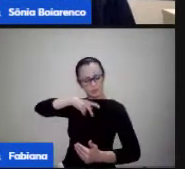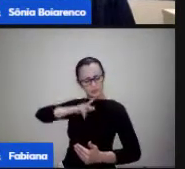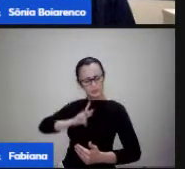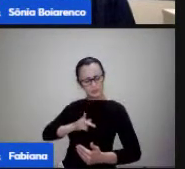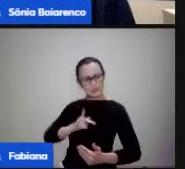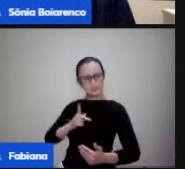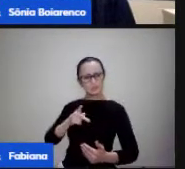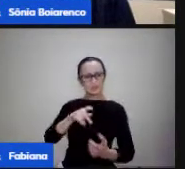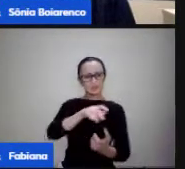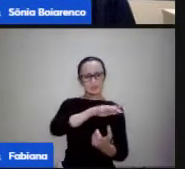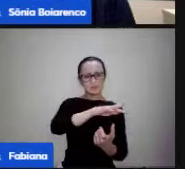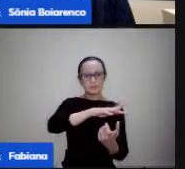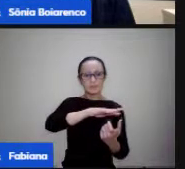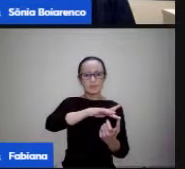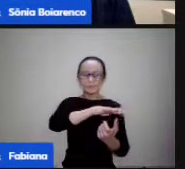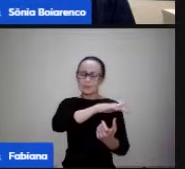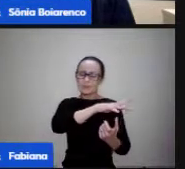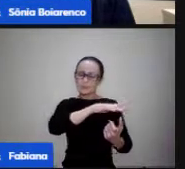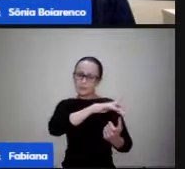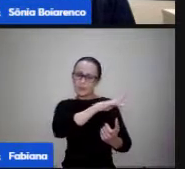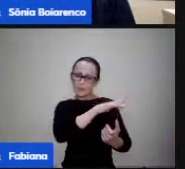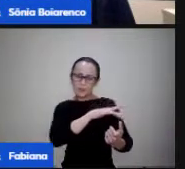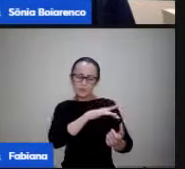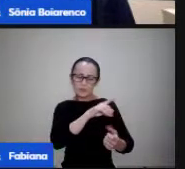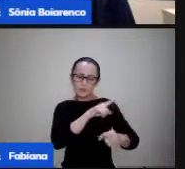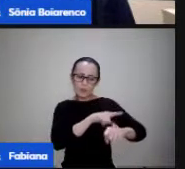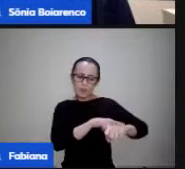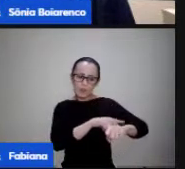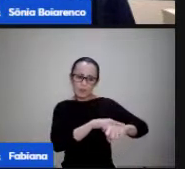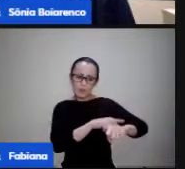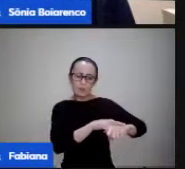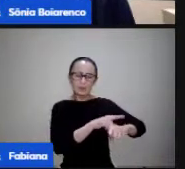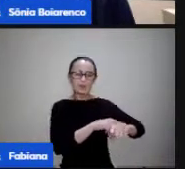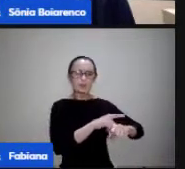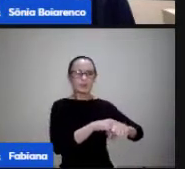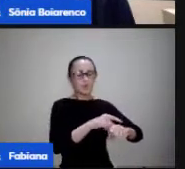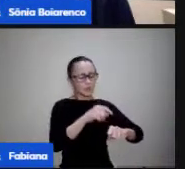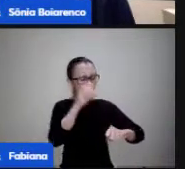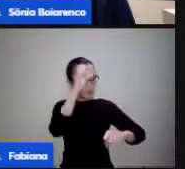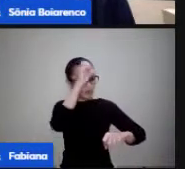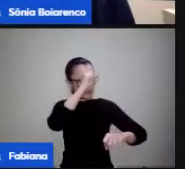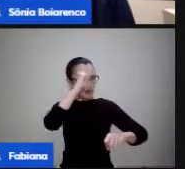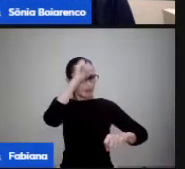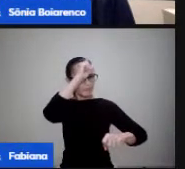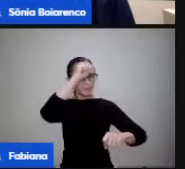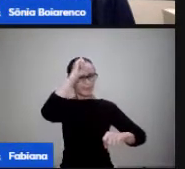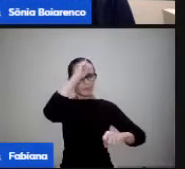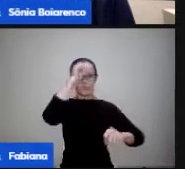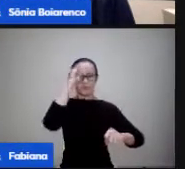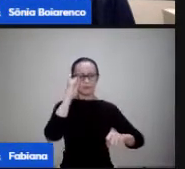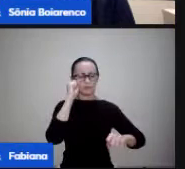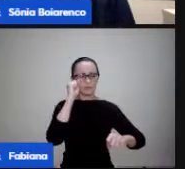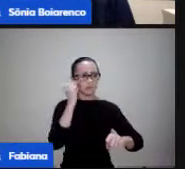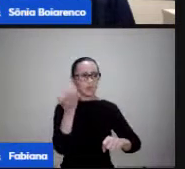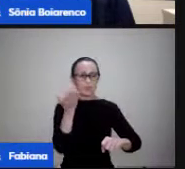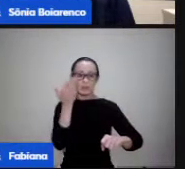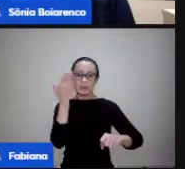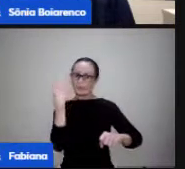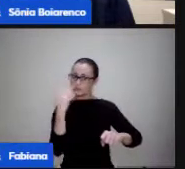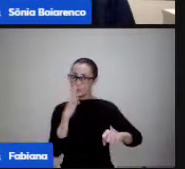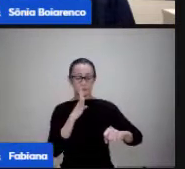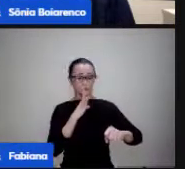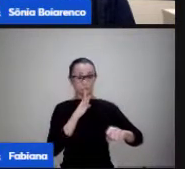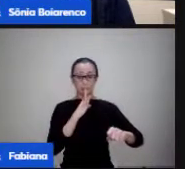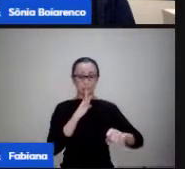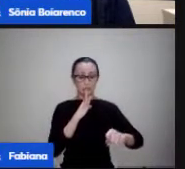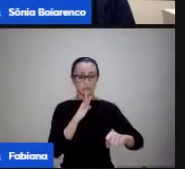letramento. A partir do momento em que eu dou conhecimento a um saber em que antes não fazia parte do meu